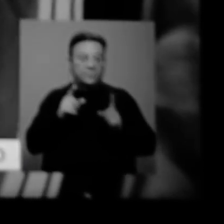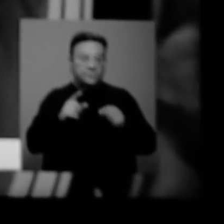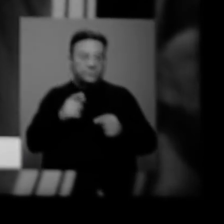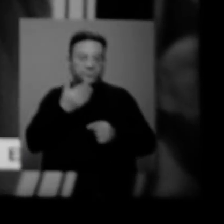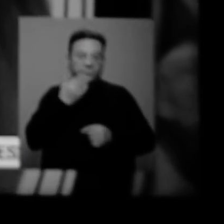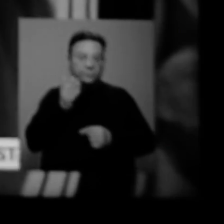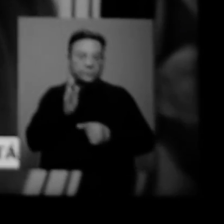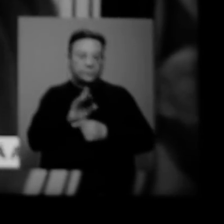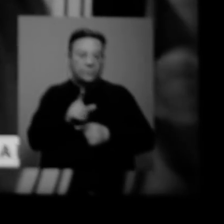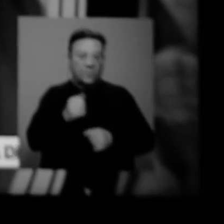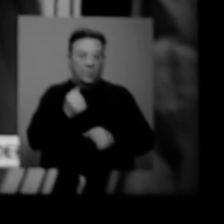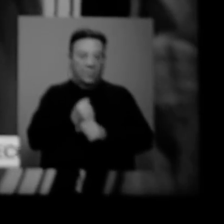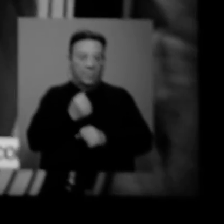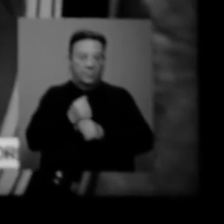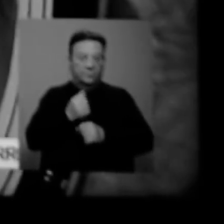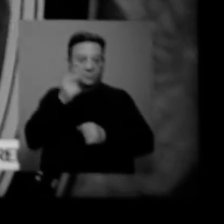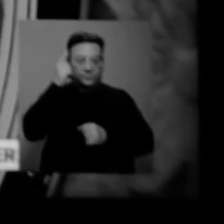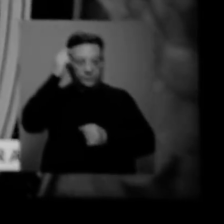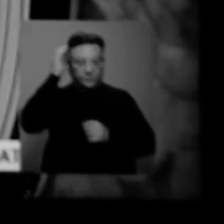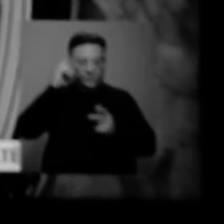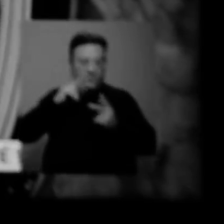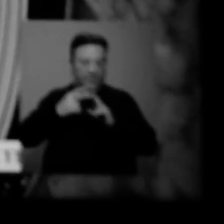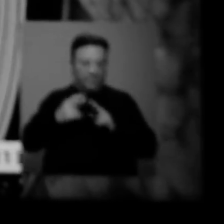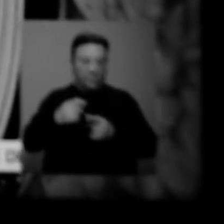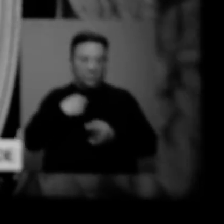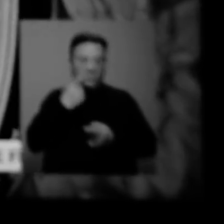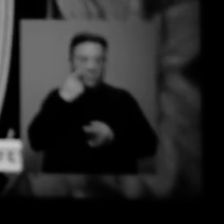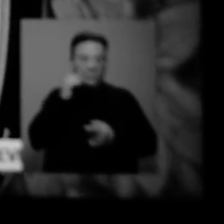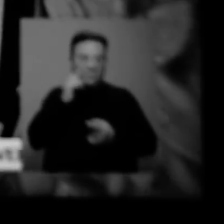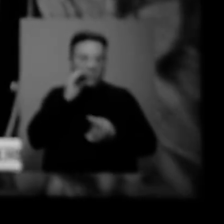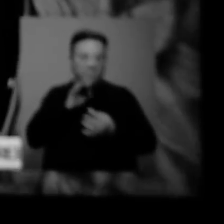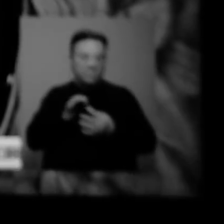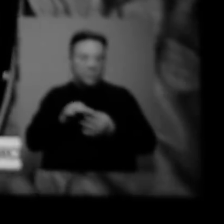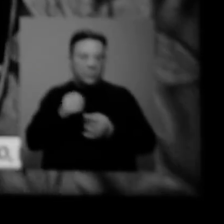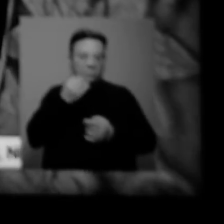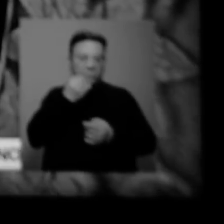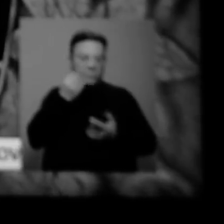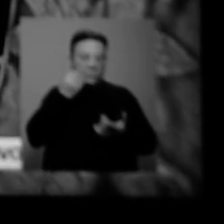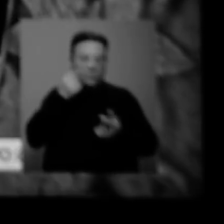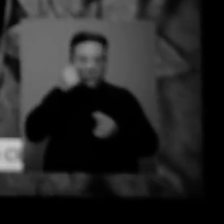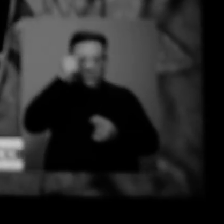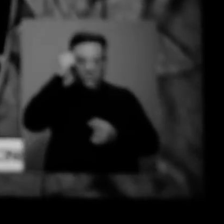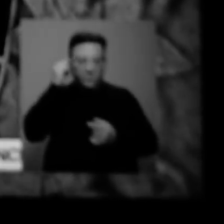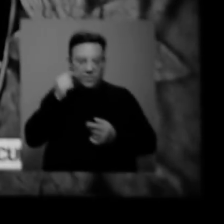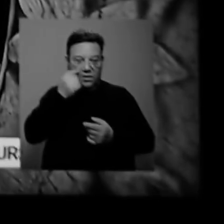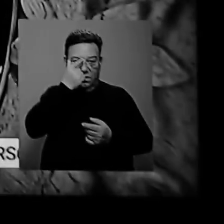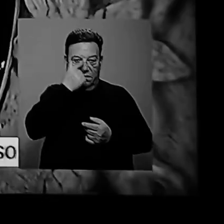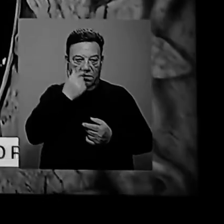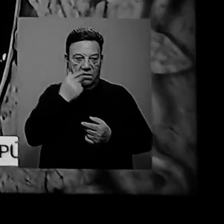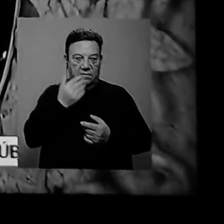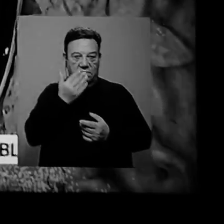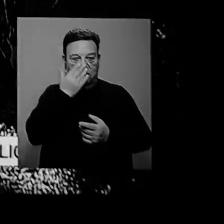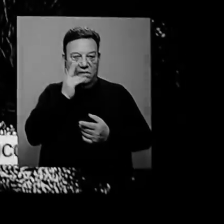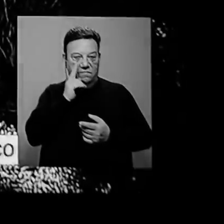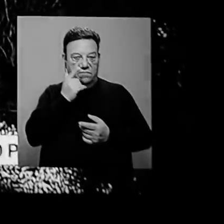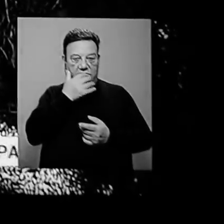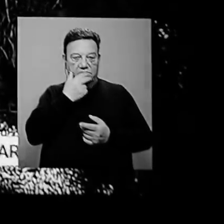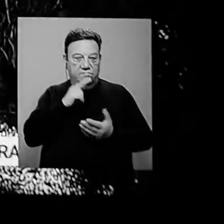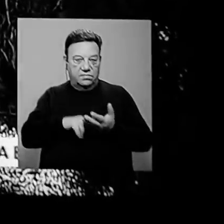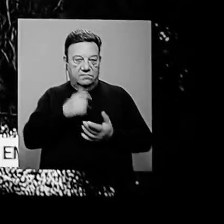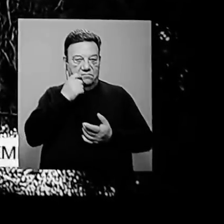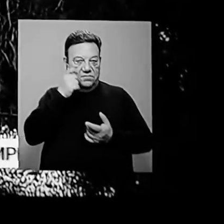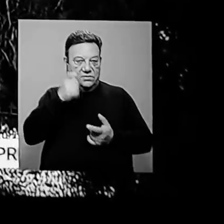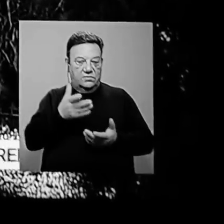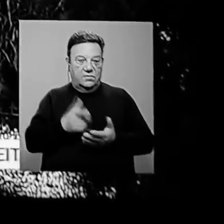por exemplo, o trabalho do cabelo, e depois vemos os pormenores das sobrancelhas, do nariz, e estamos a ver quase que é pessoa. Terminamos a nossa